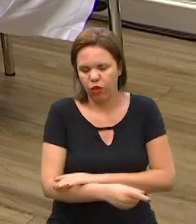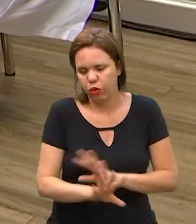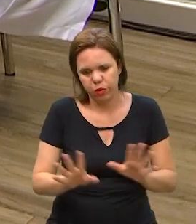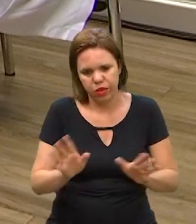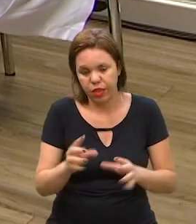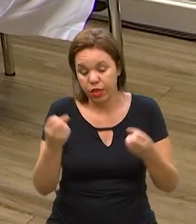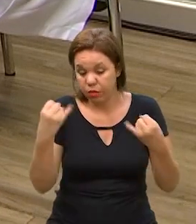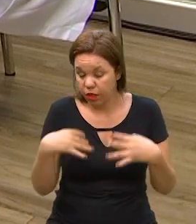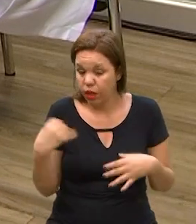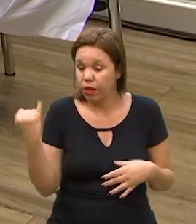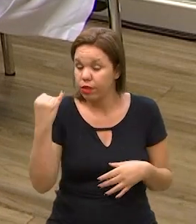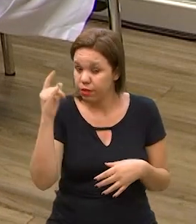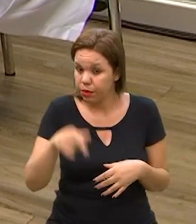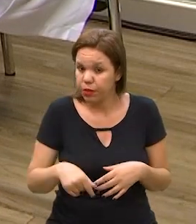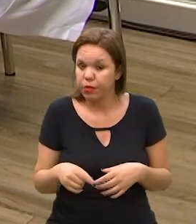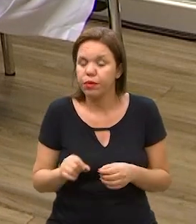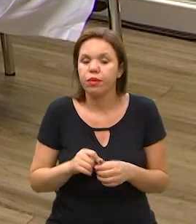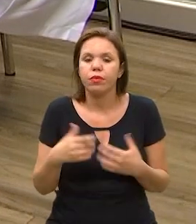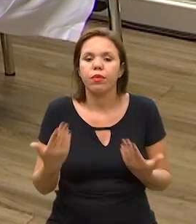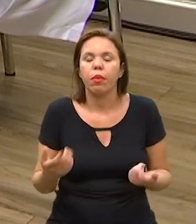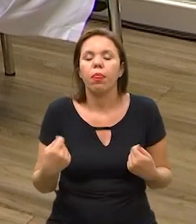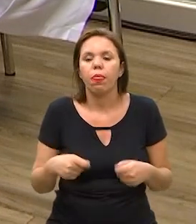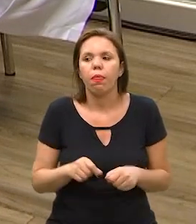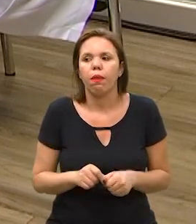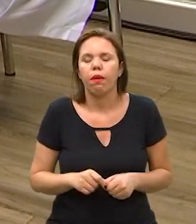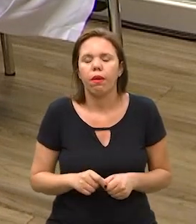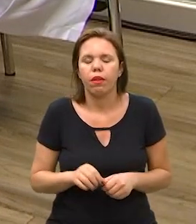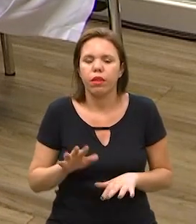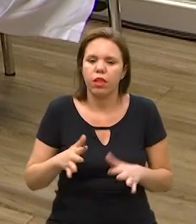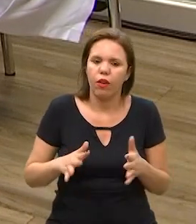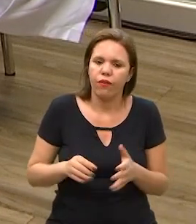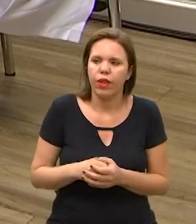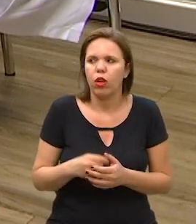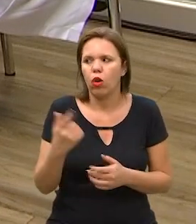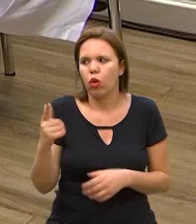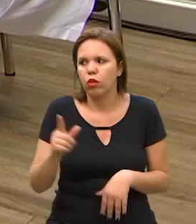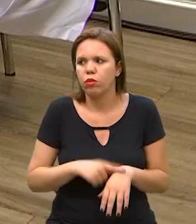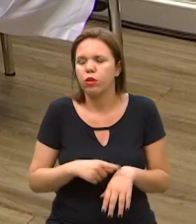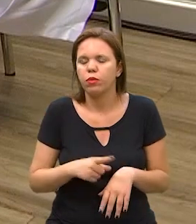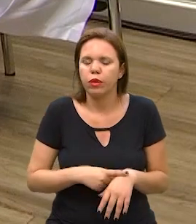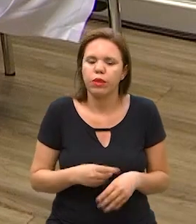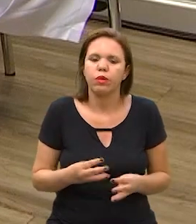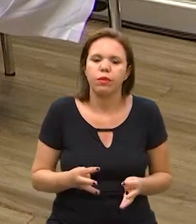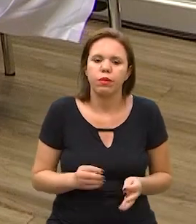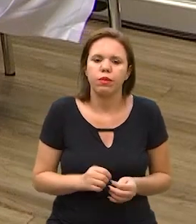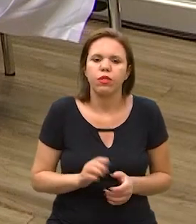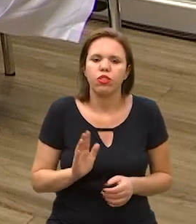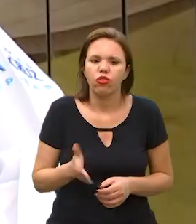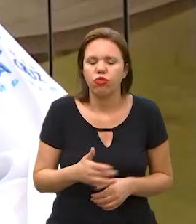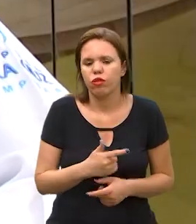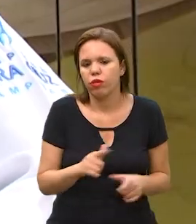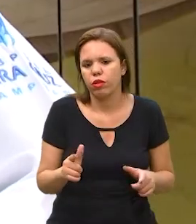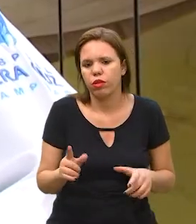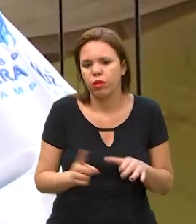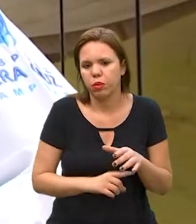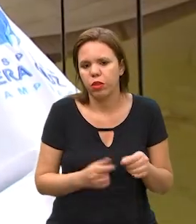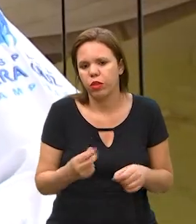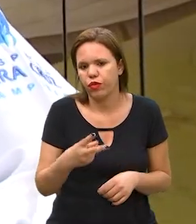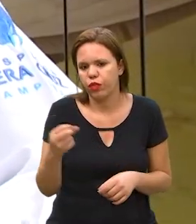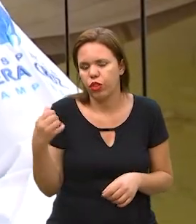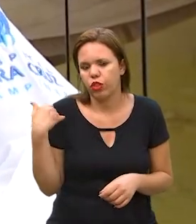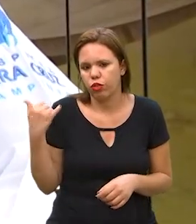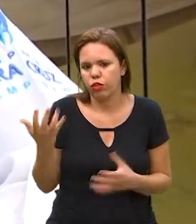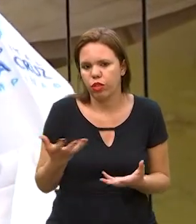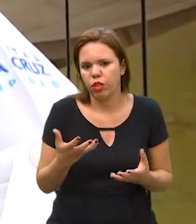explicar para o paciente a importância do exame, quando ele é necessário, olha, talvez esse seja em outro momento. Já não teve paciente